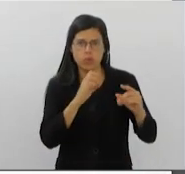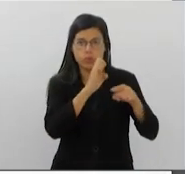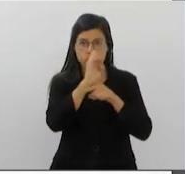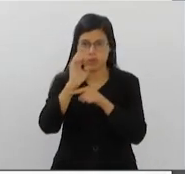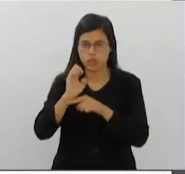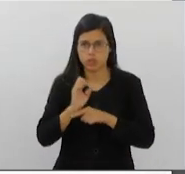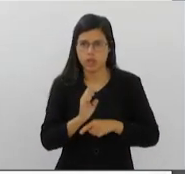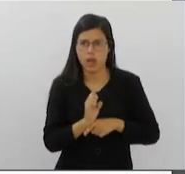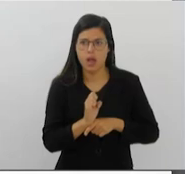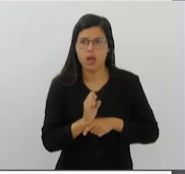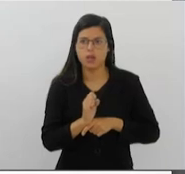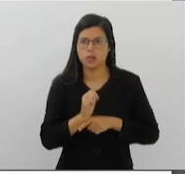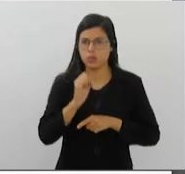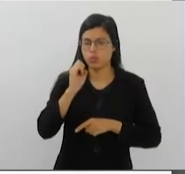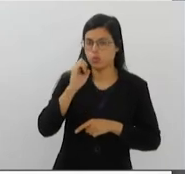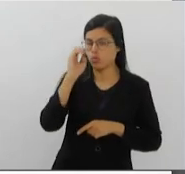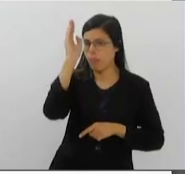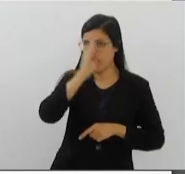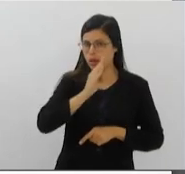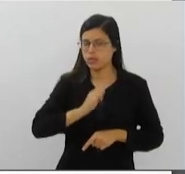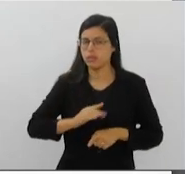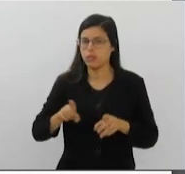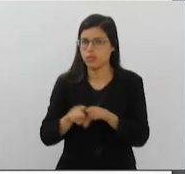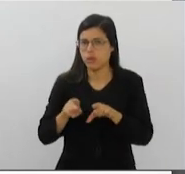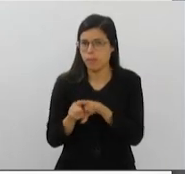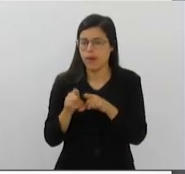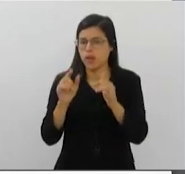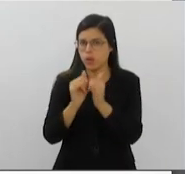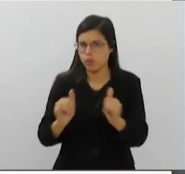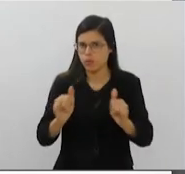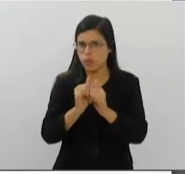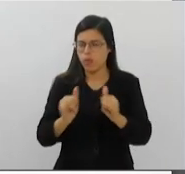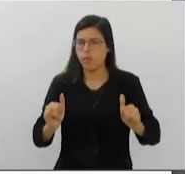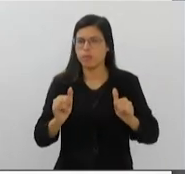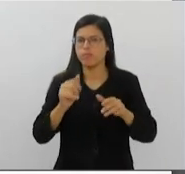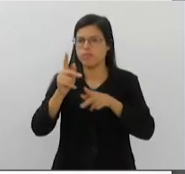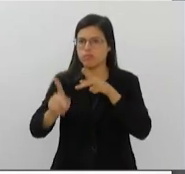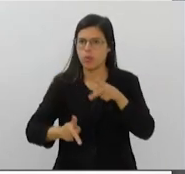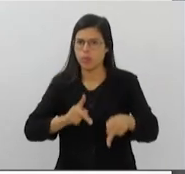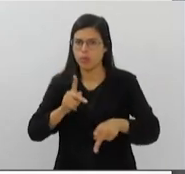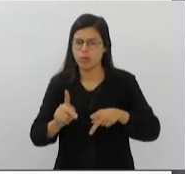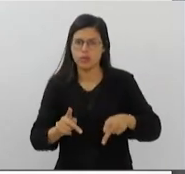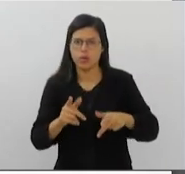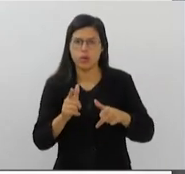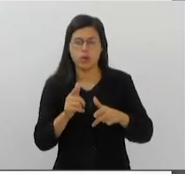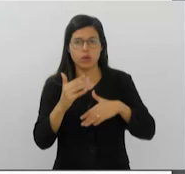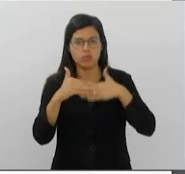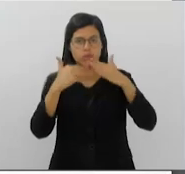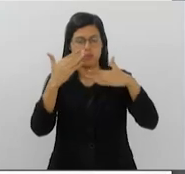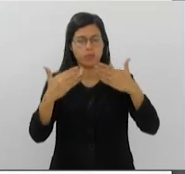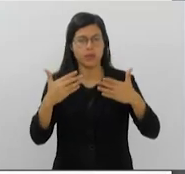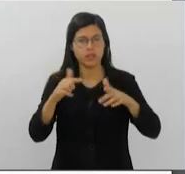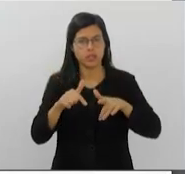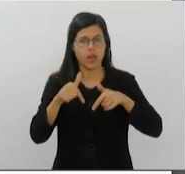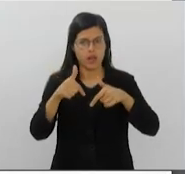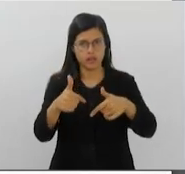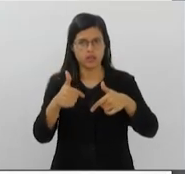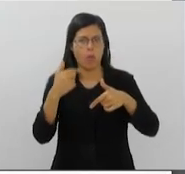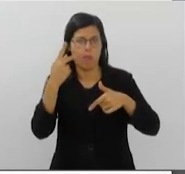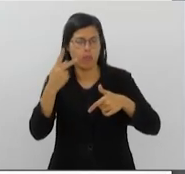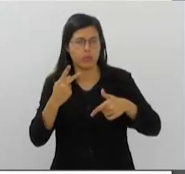país, informar e mobilizar a população para que o desenvolvimento de ações e incidência política possa